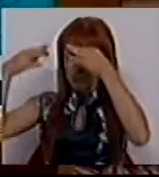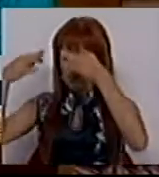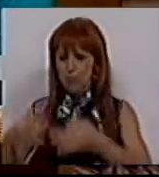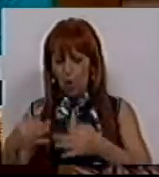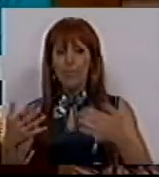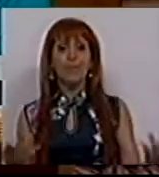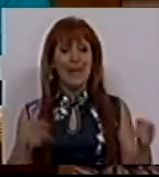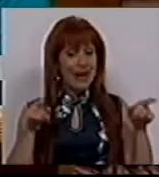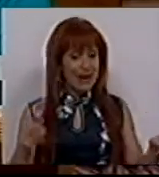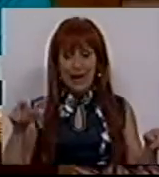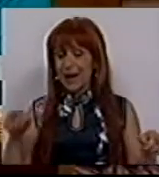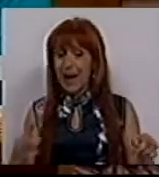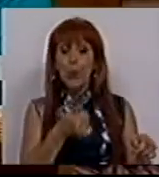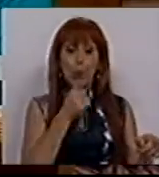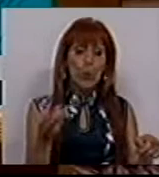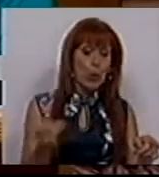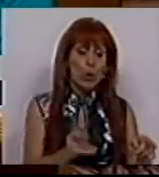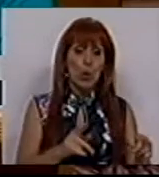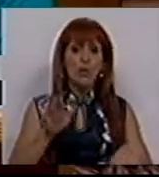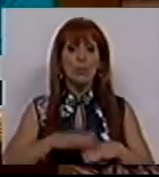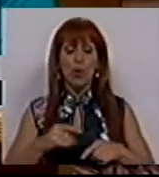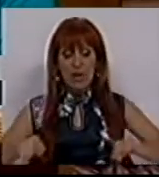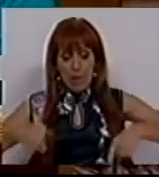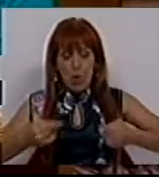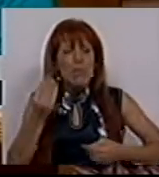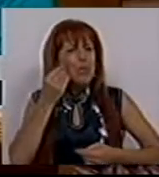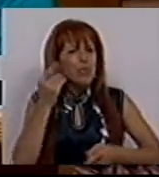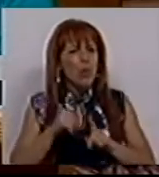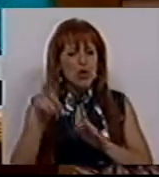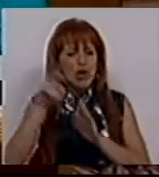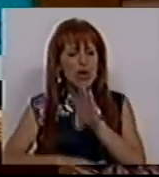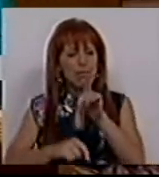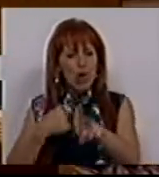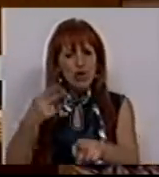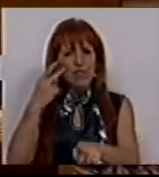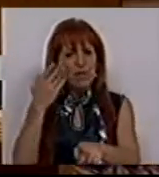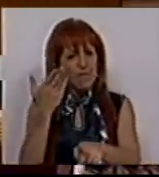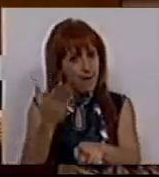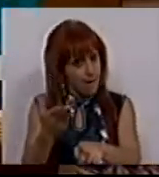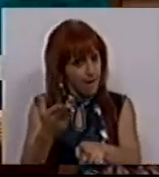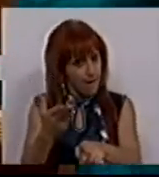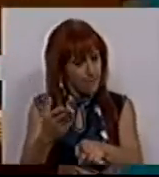dignidade. Esta é, pois, uma escolha sobre a própria natureza do regime em que vivemos.